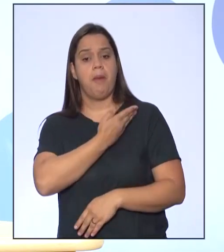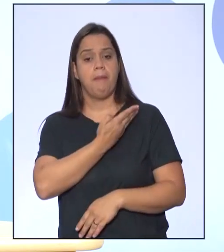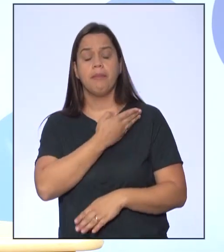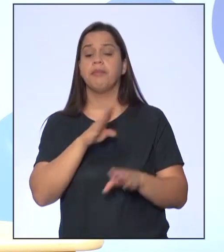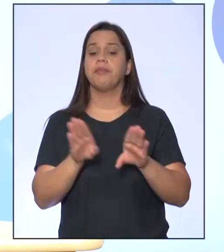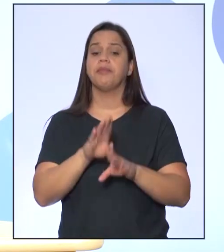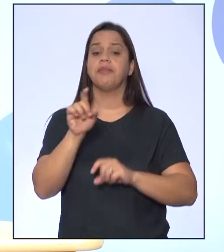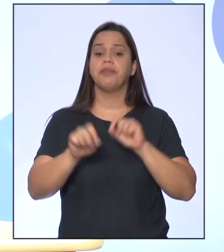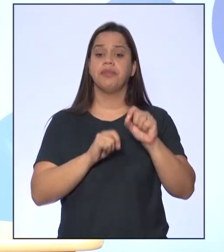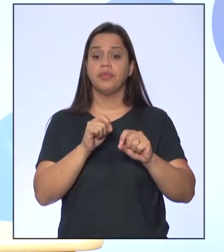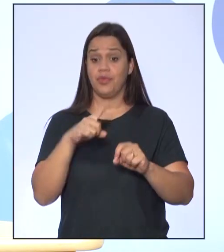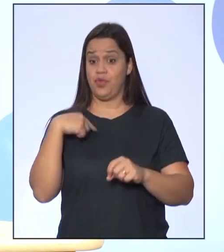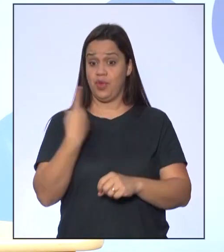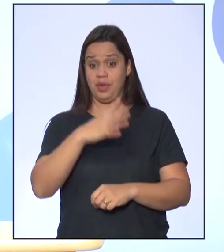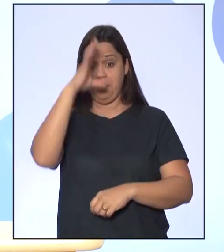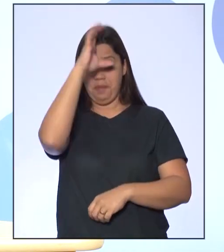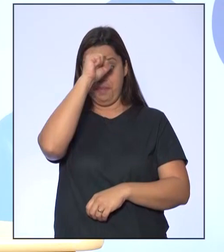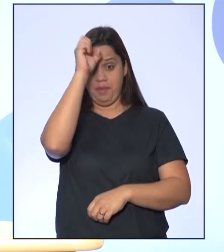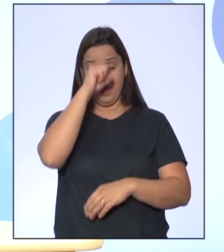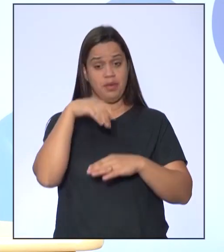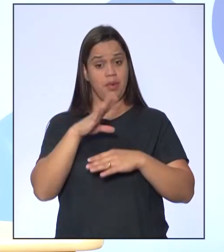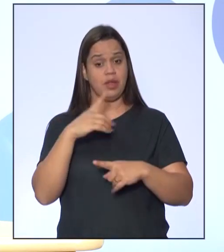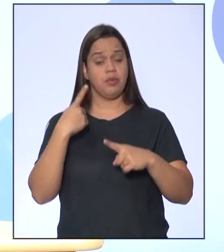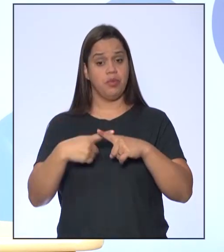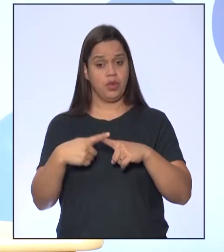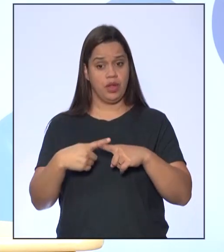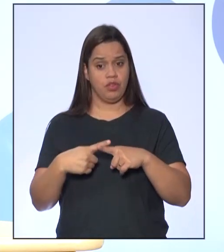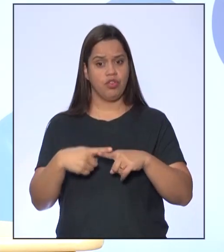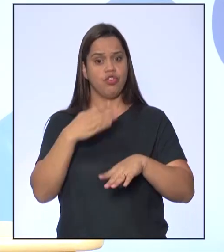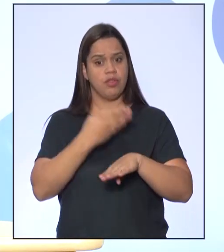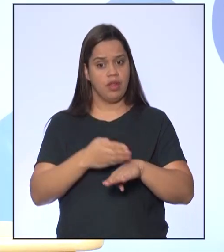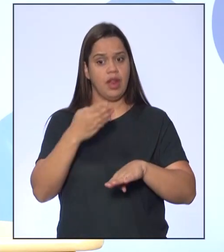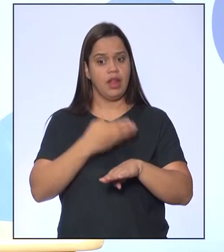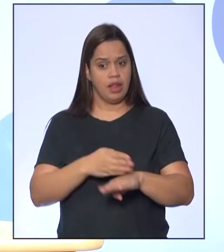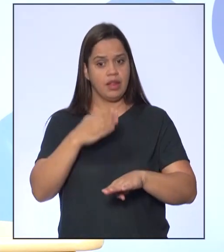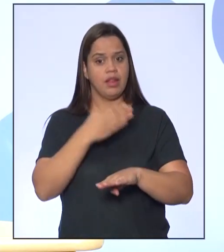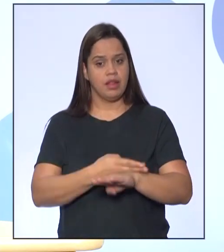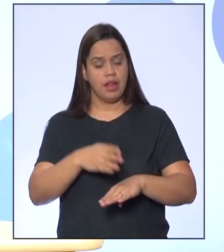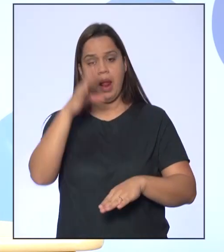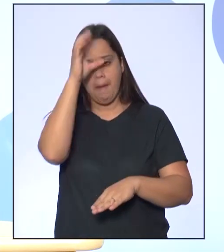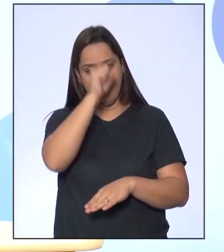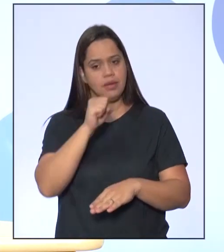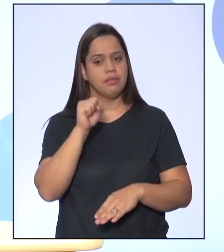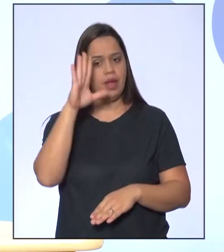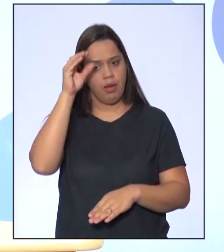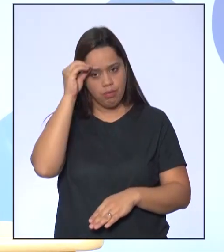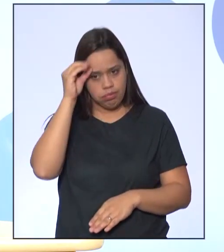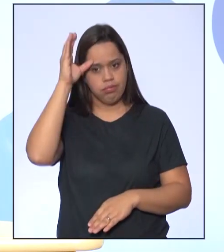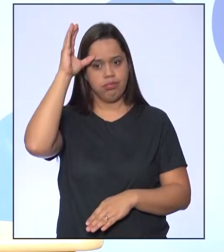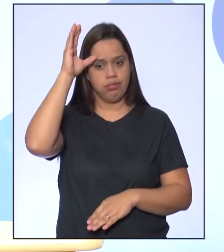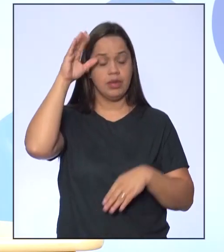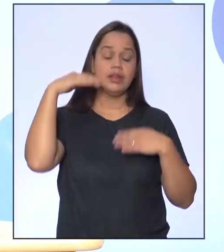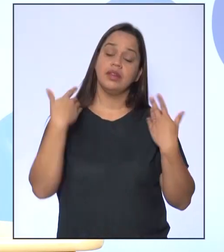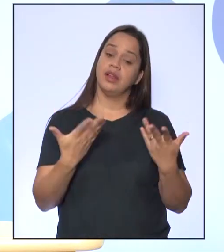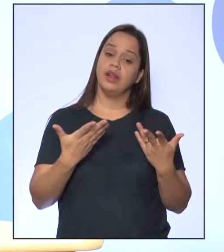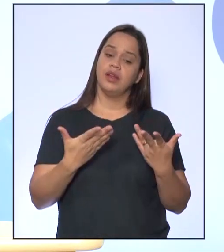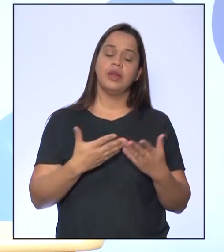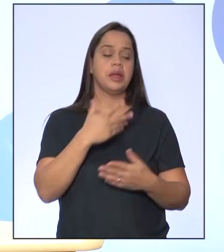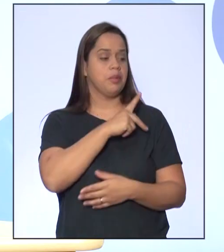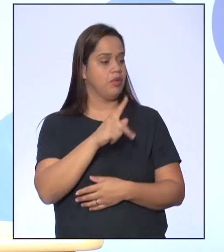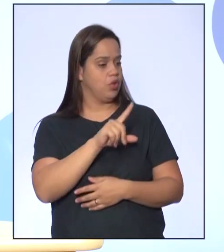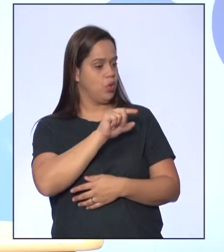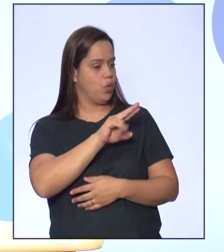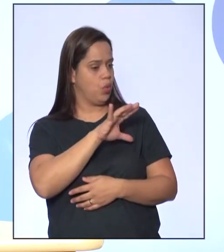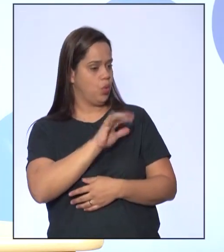do mais, a gente aprende mais, né? Quando a gente faz mais coisas mais vezes, a gente aprende mais. E, Lúcia, eu acho que essa questão tem